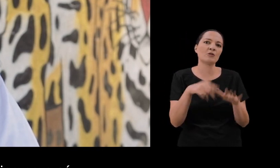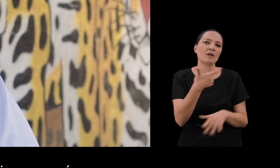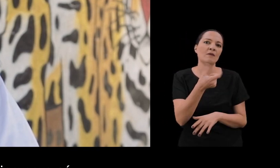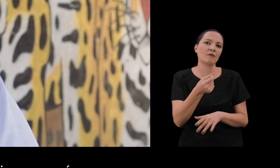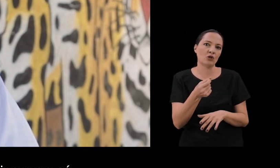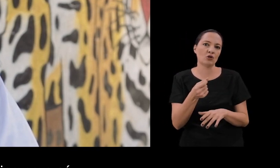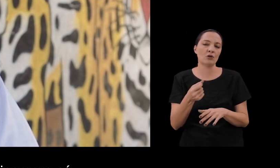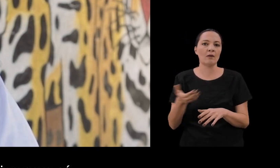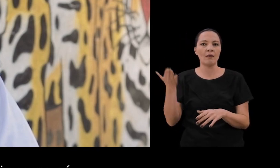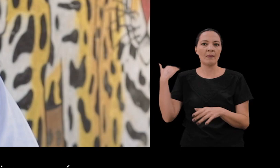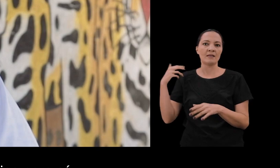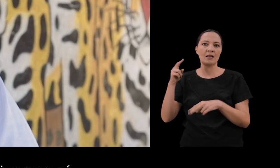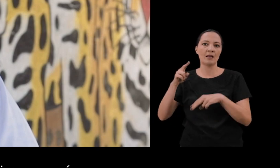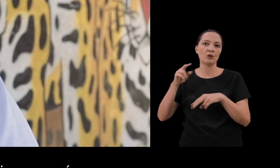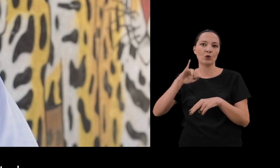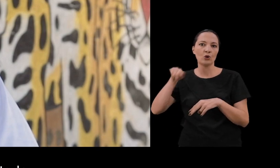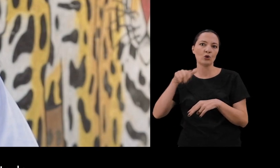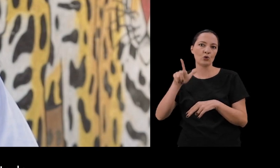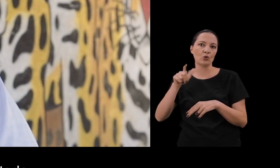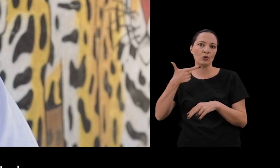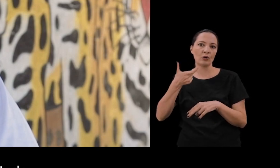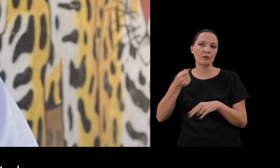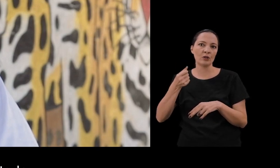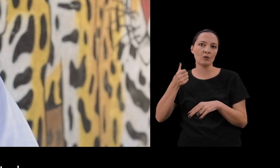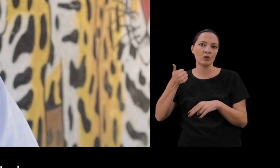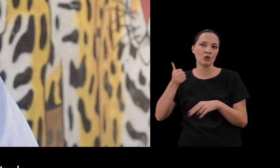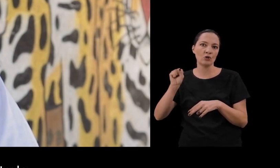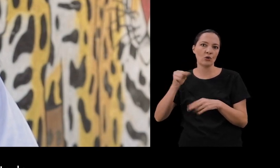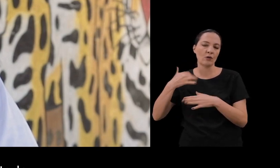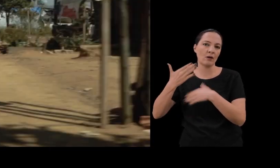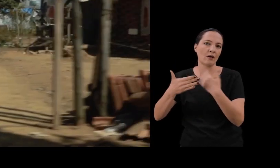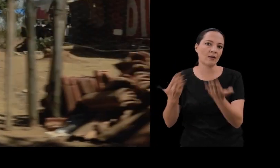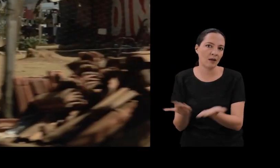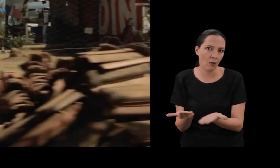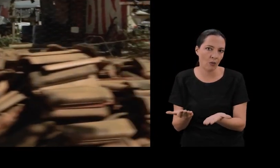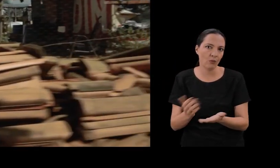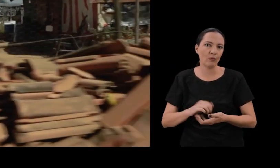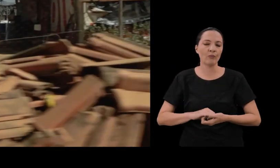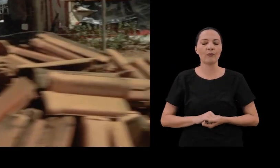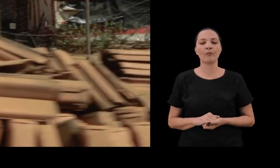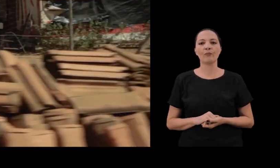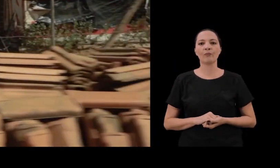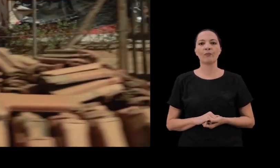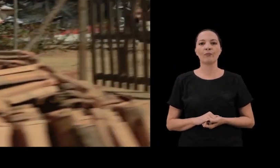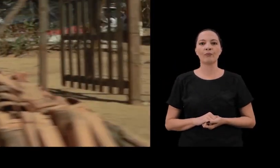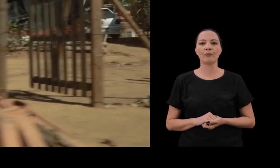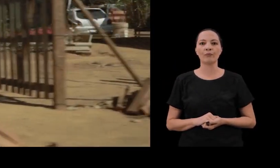desde então, de julho de 2018, a gente está sentada aqui até hoje.